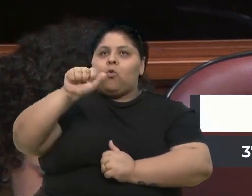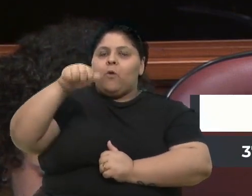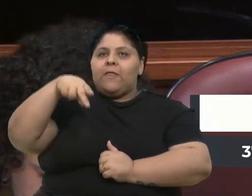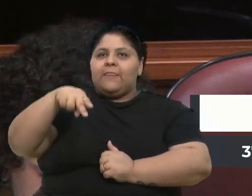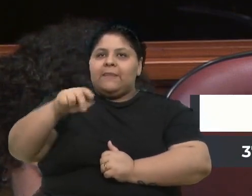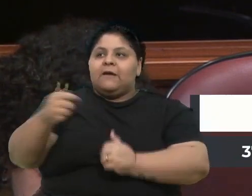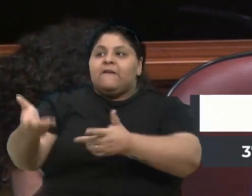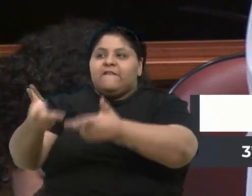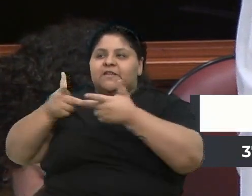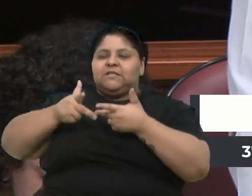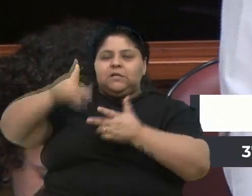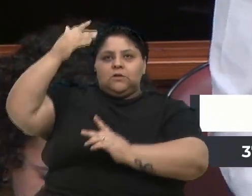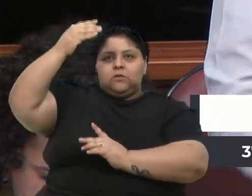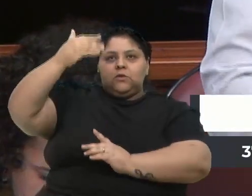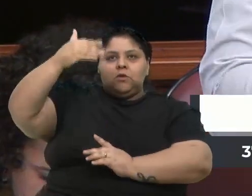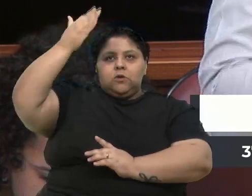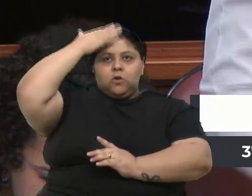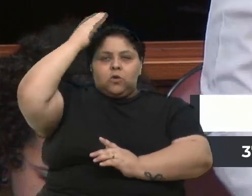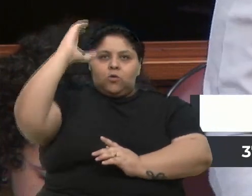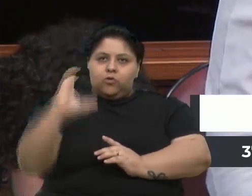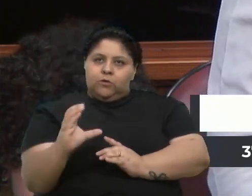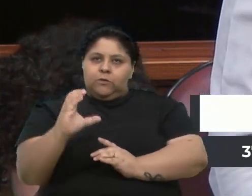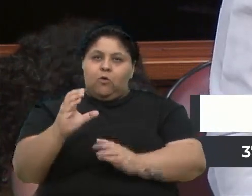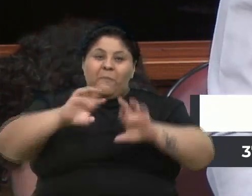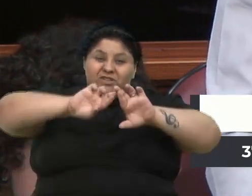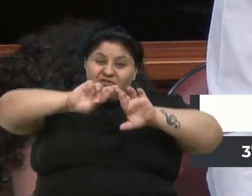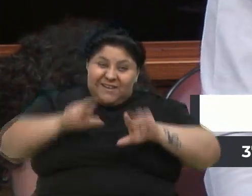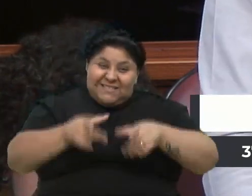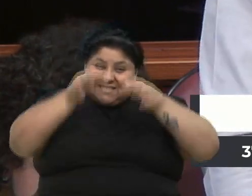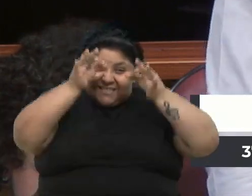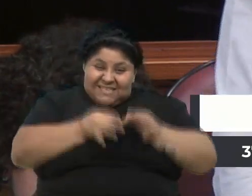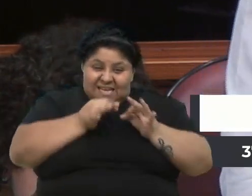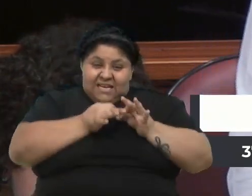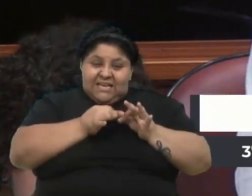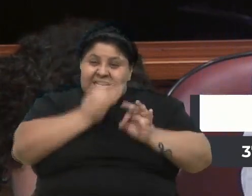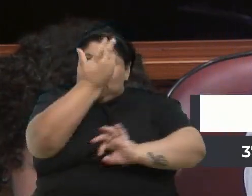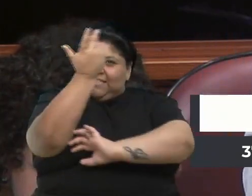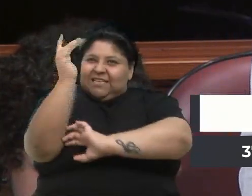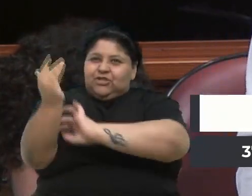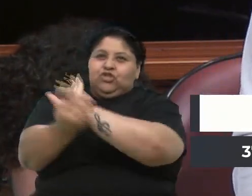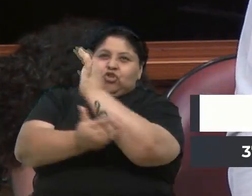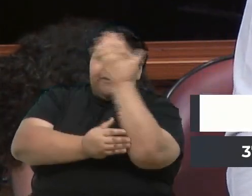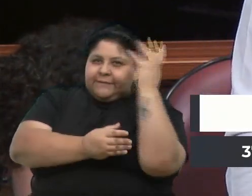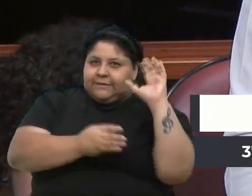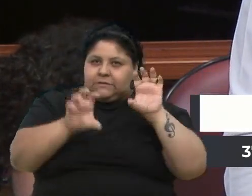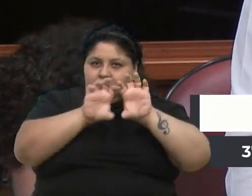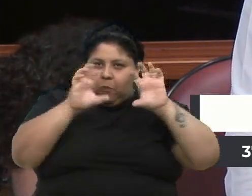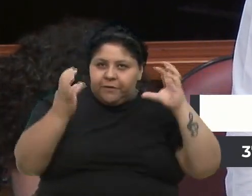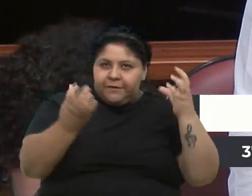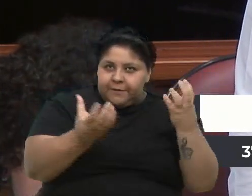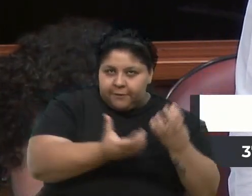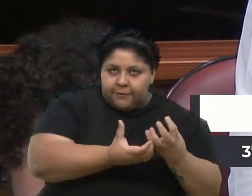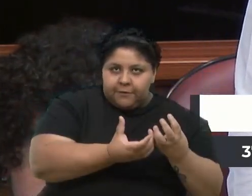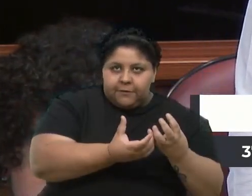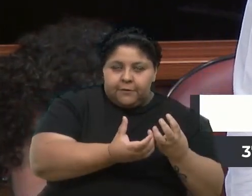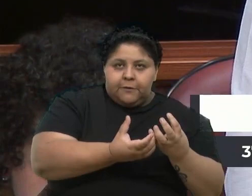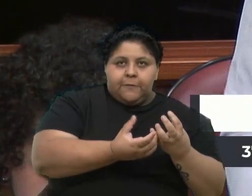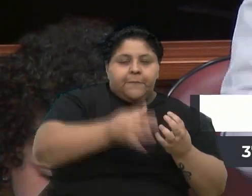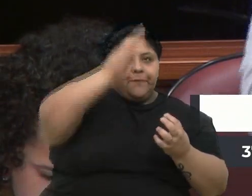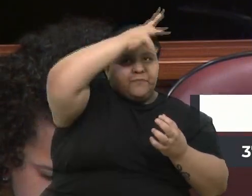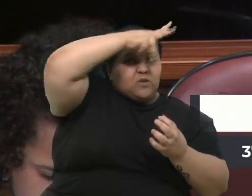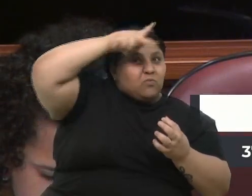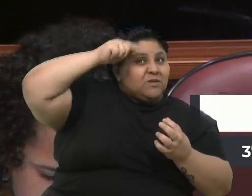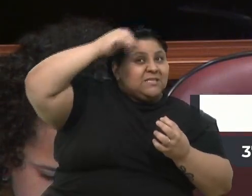uma diferença objetiva das hortas comunitárias do município de Curitiba, que